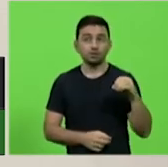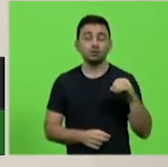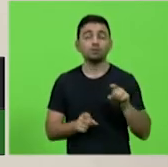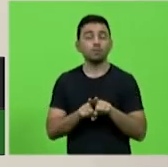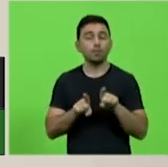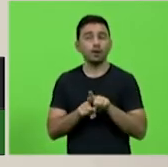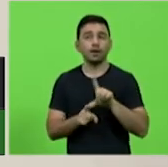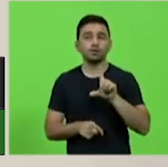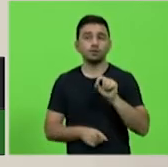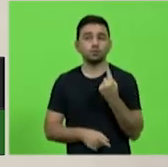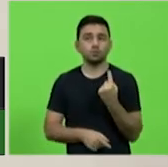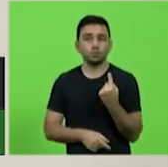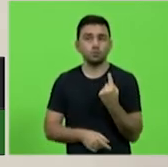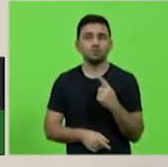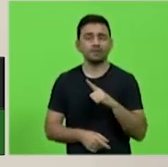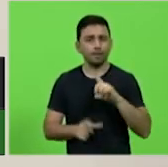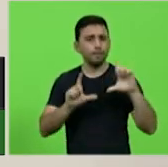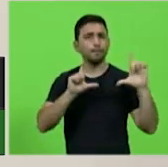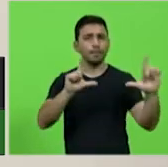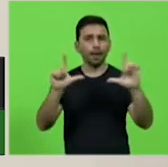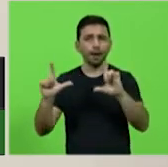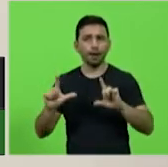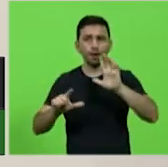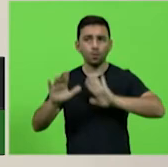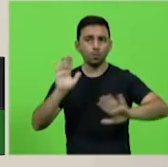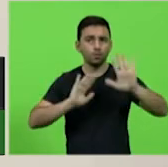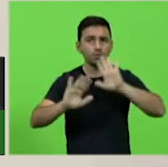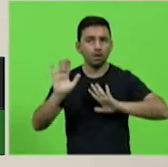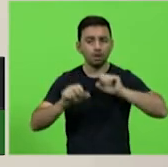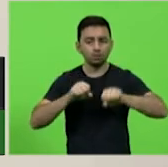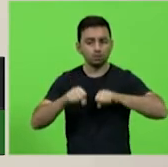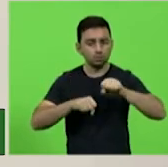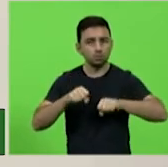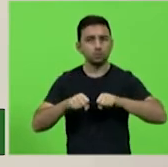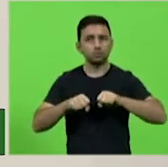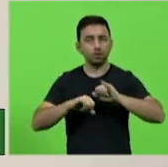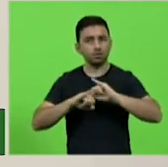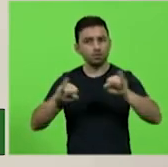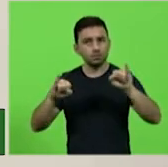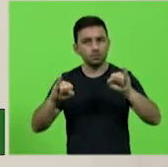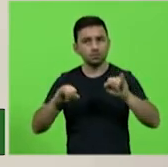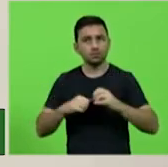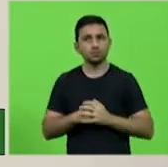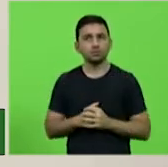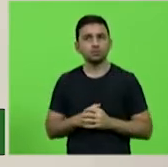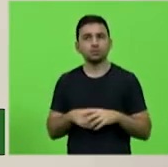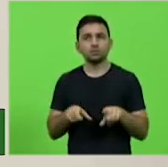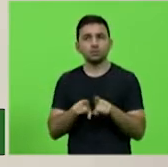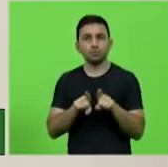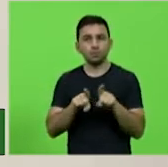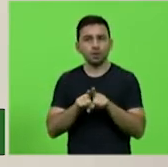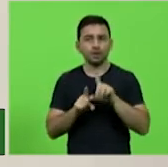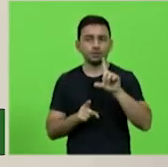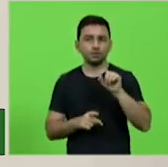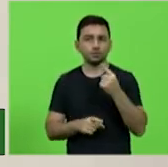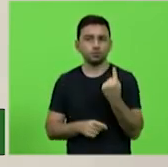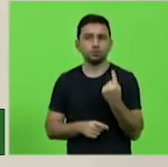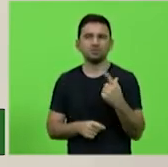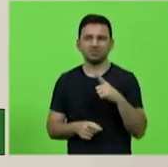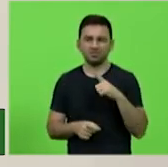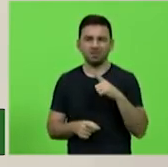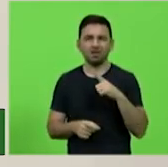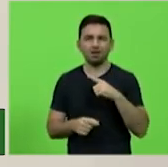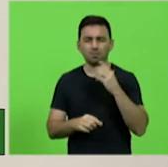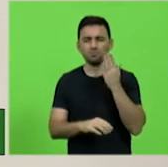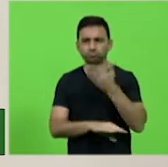também tem placas cuidado, ciclistas. Então, aí já, e principalmente a nossa 101 que é pedajada. Então, parabéns